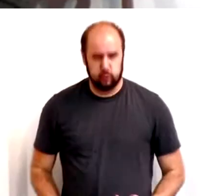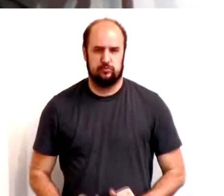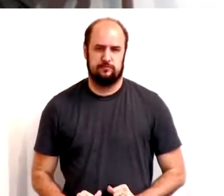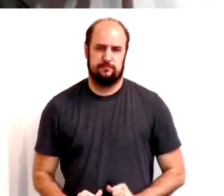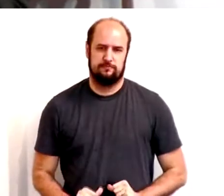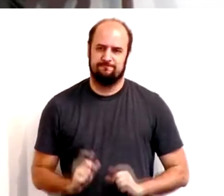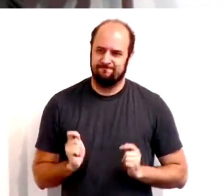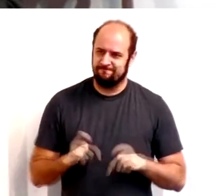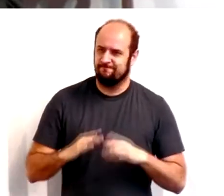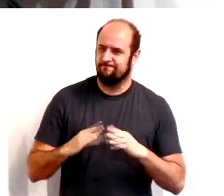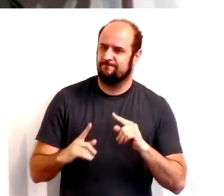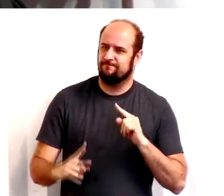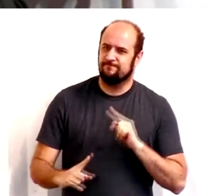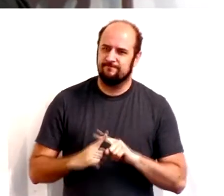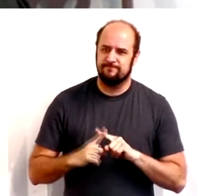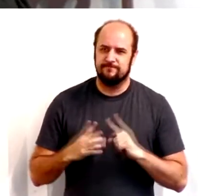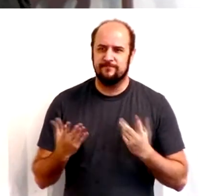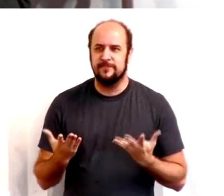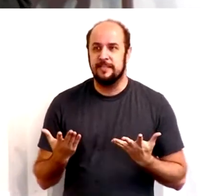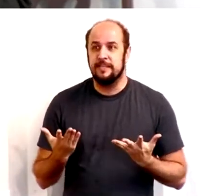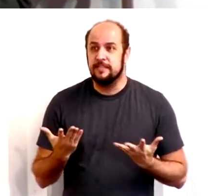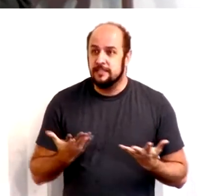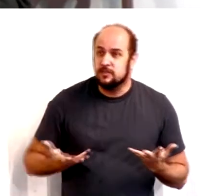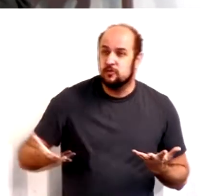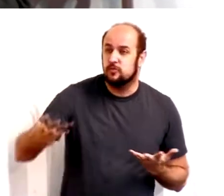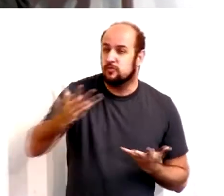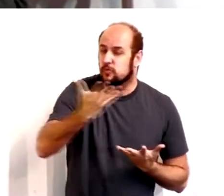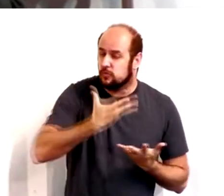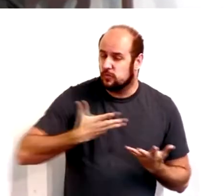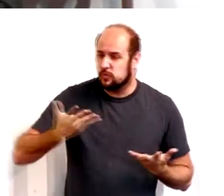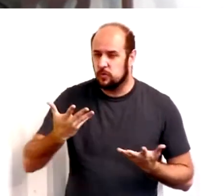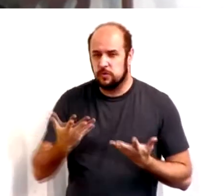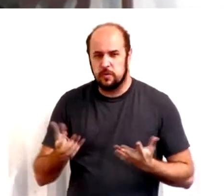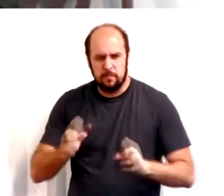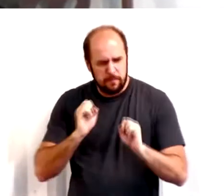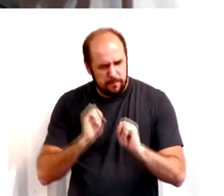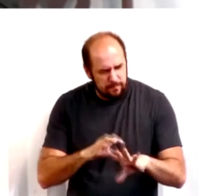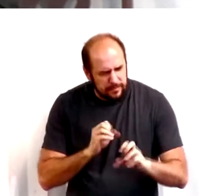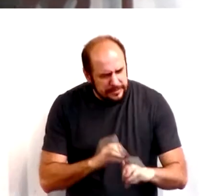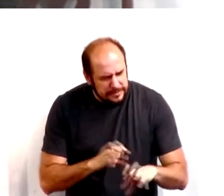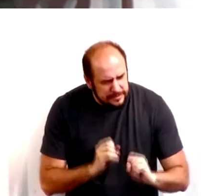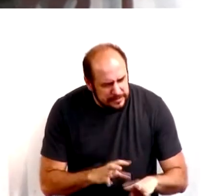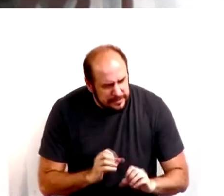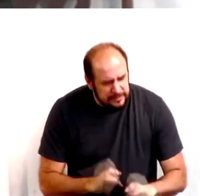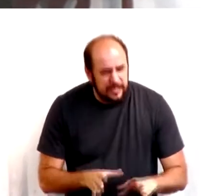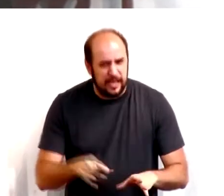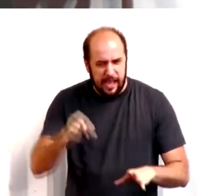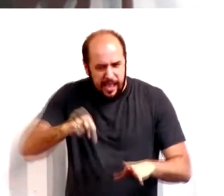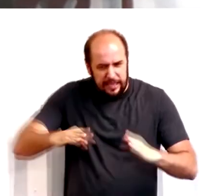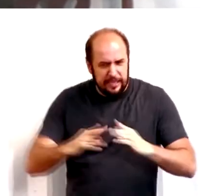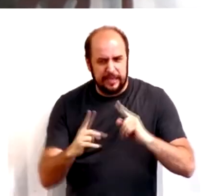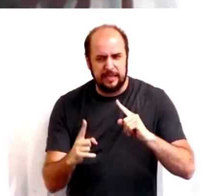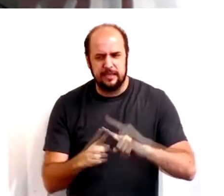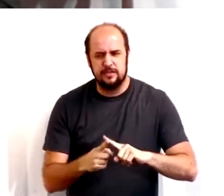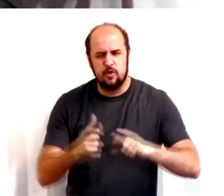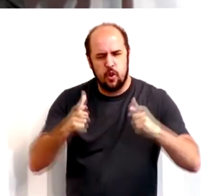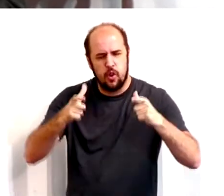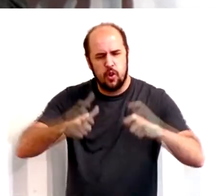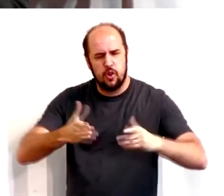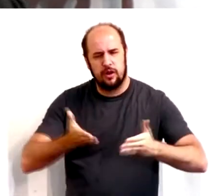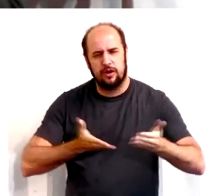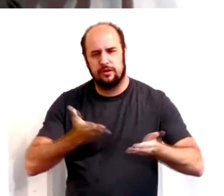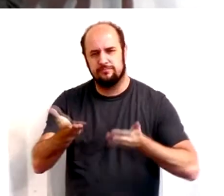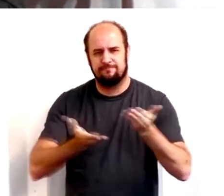que a igreja possa ser, para essa pessoa, em discipulado, o local de